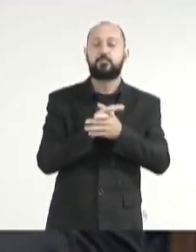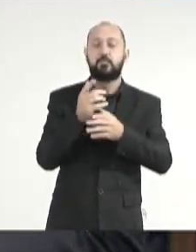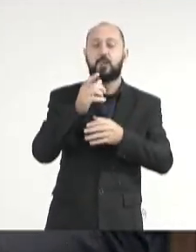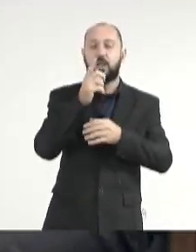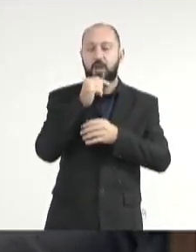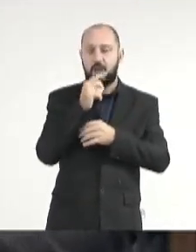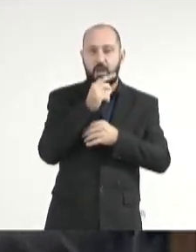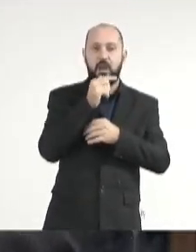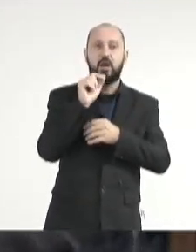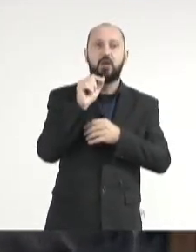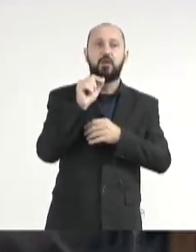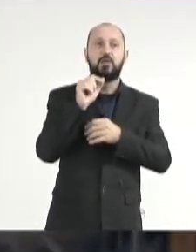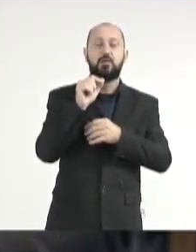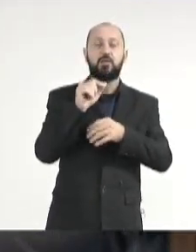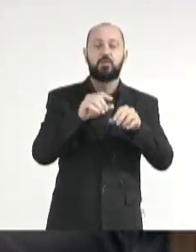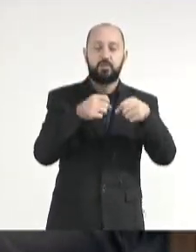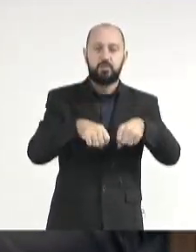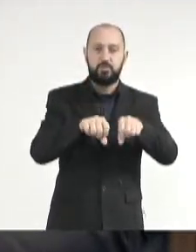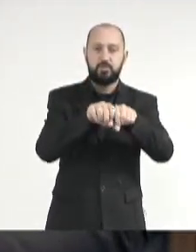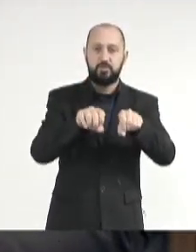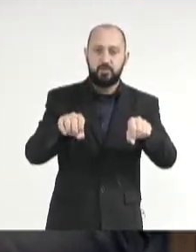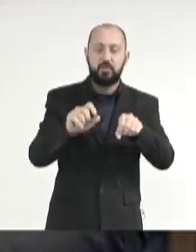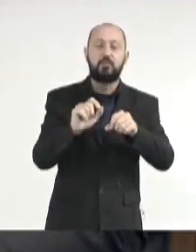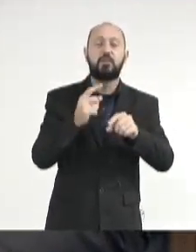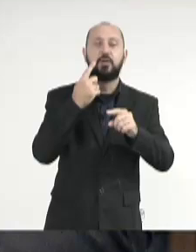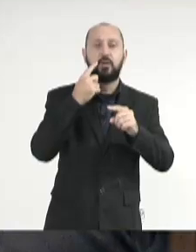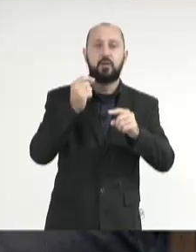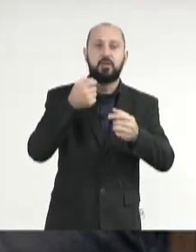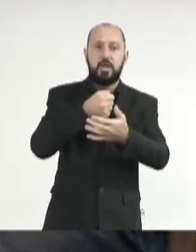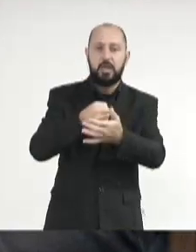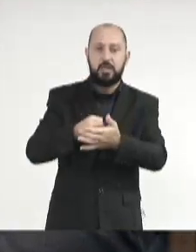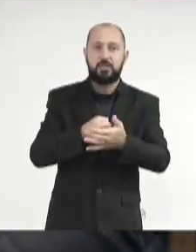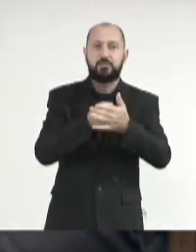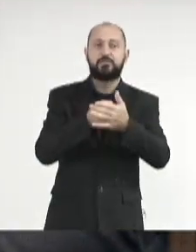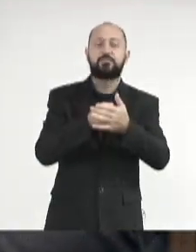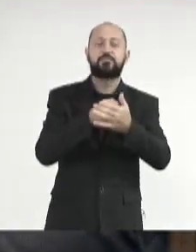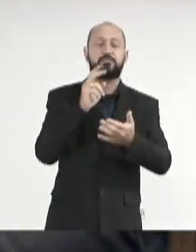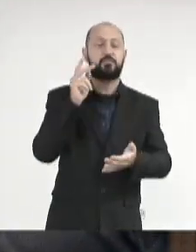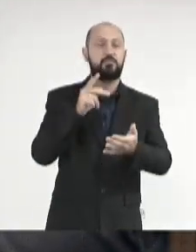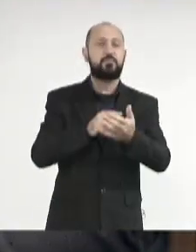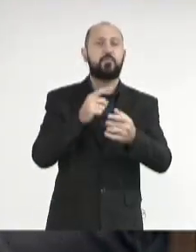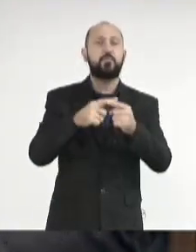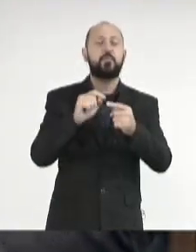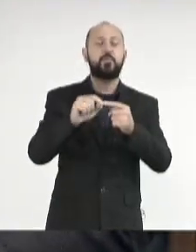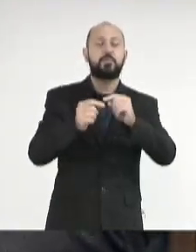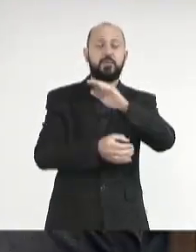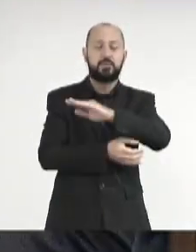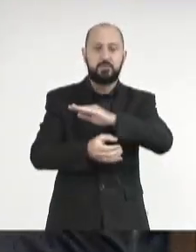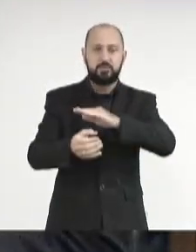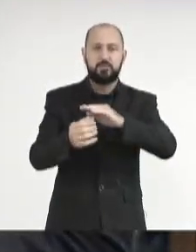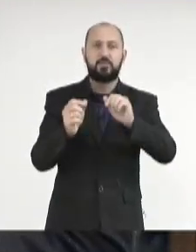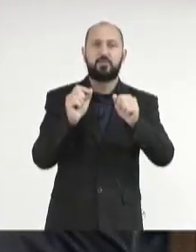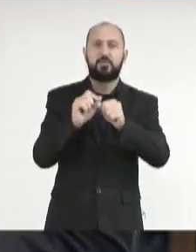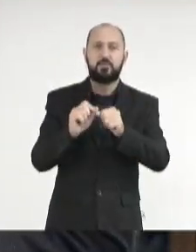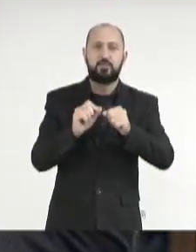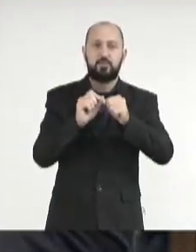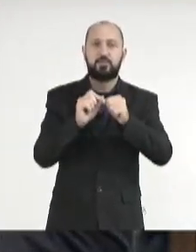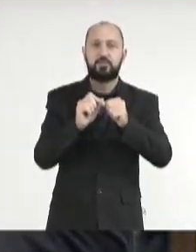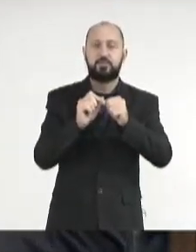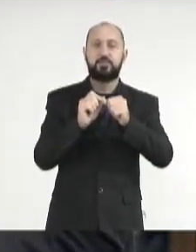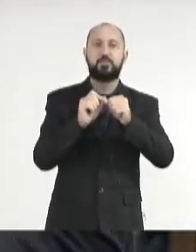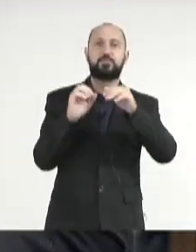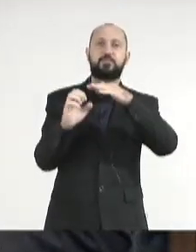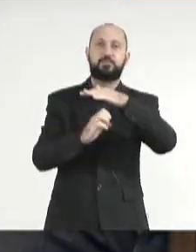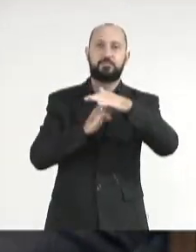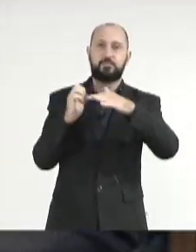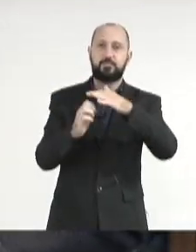de água, também a questão de água e esgoto. Então, essa contragarantia, na verdade, é para que a Sanesul possa, e ela como empresa pública